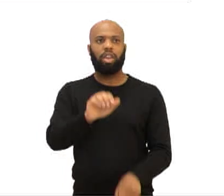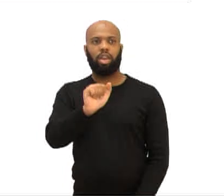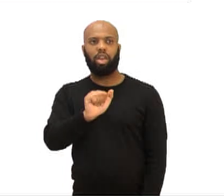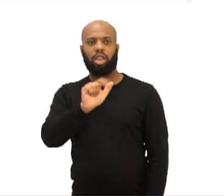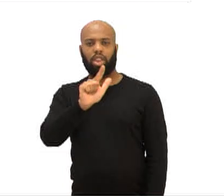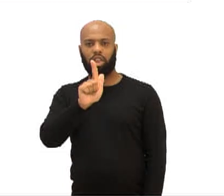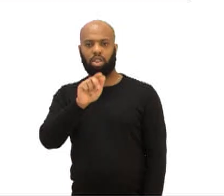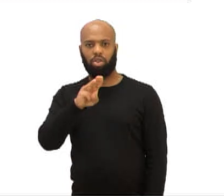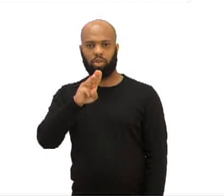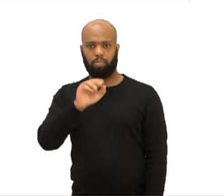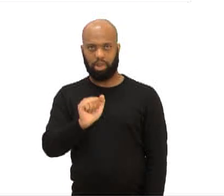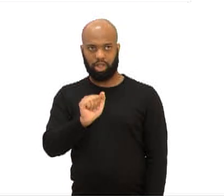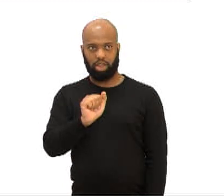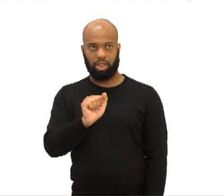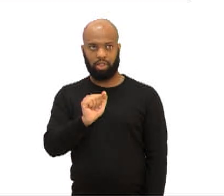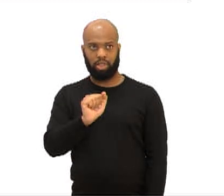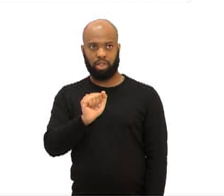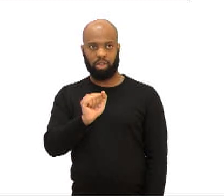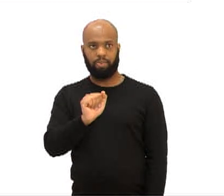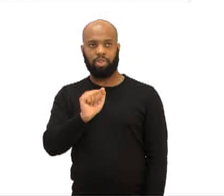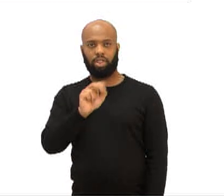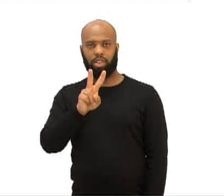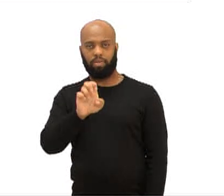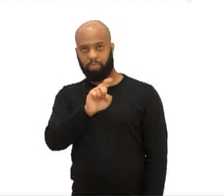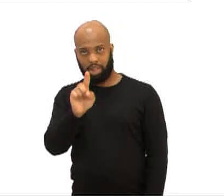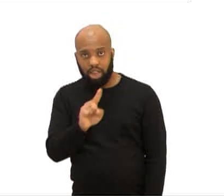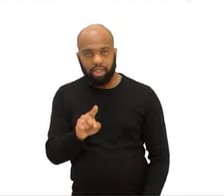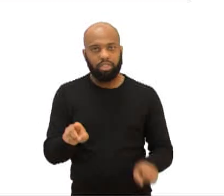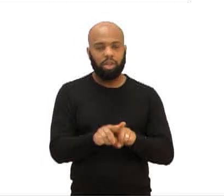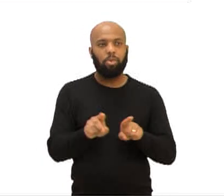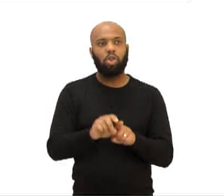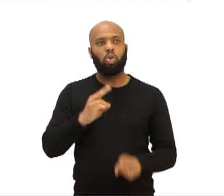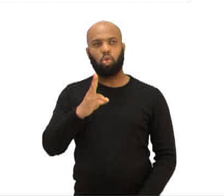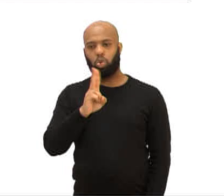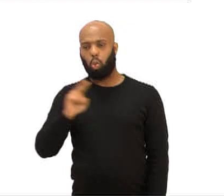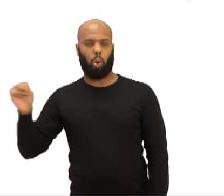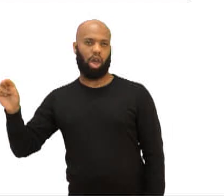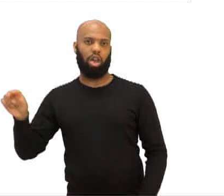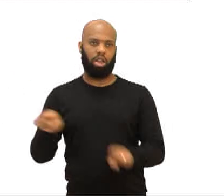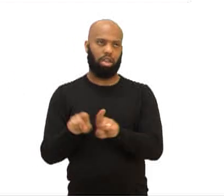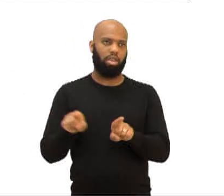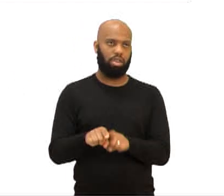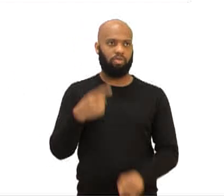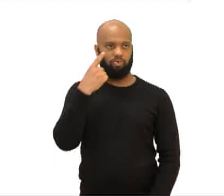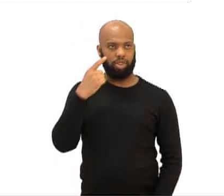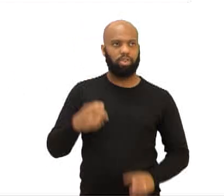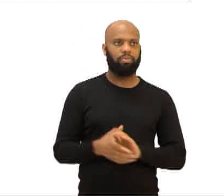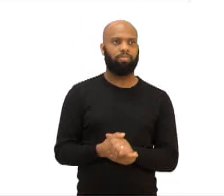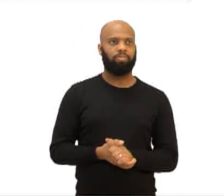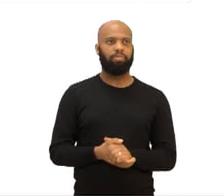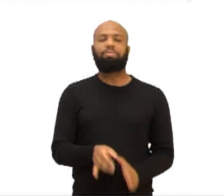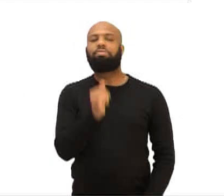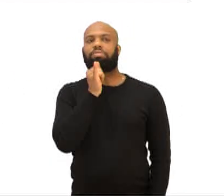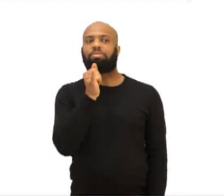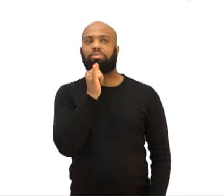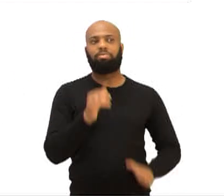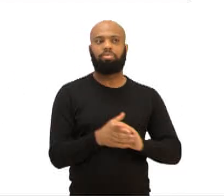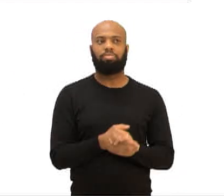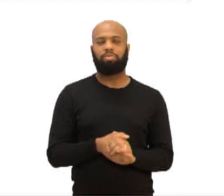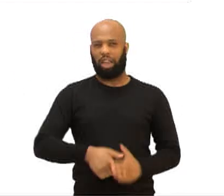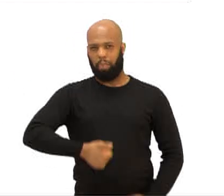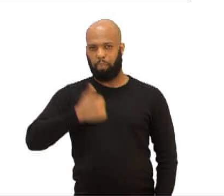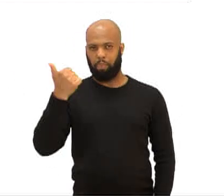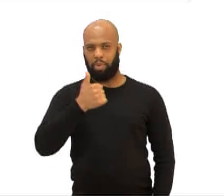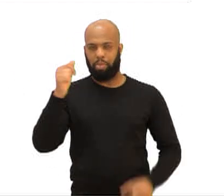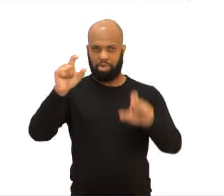muitas vezes, uma vez ou nunca, né? Olha só o exemplo. Já has visto a película de Frida Kahlo?